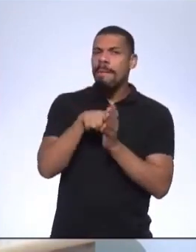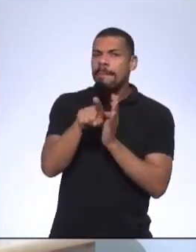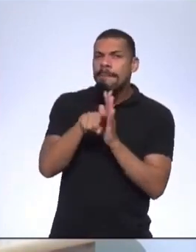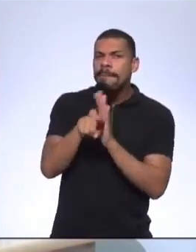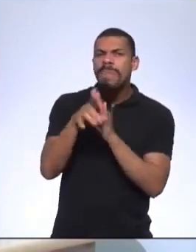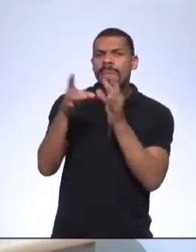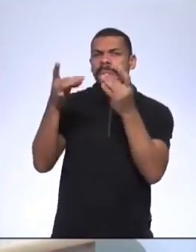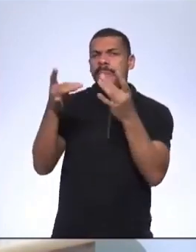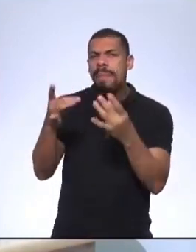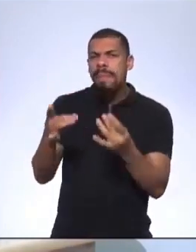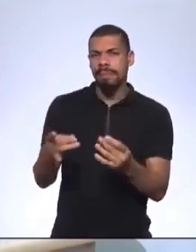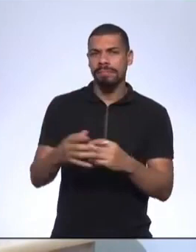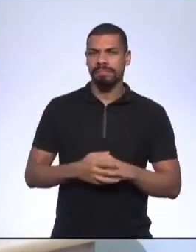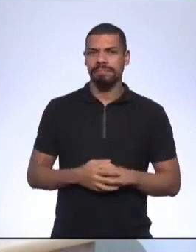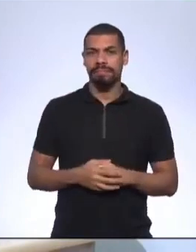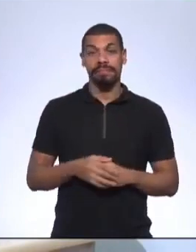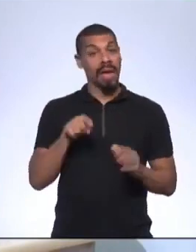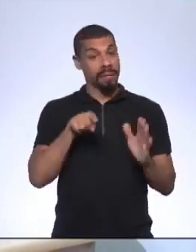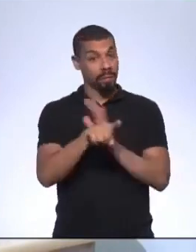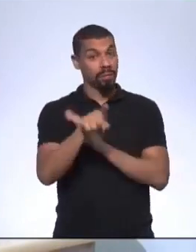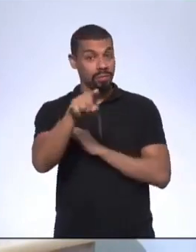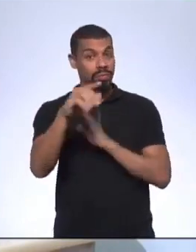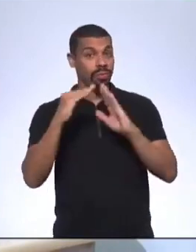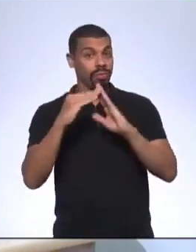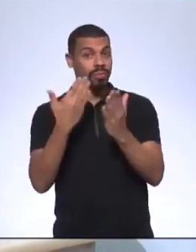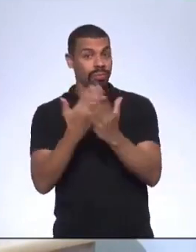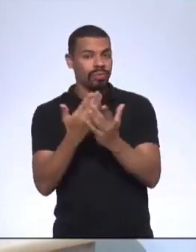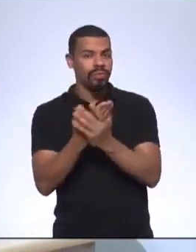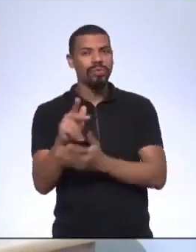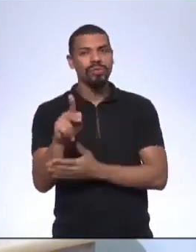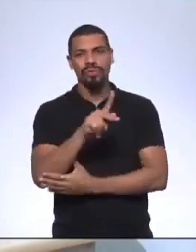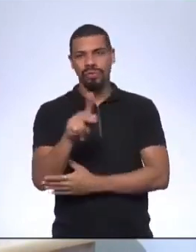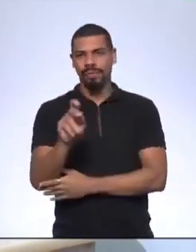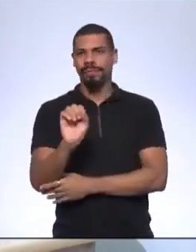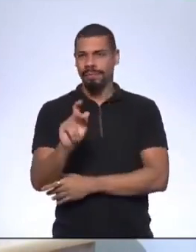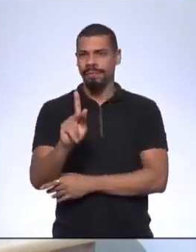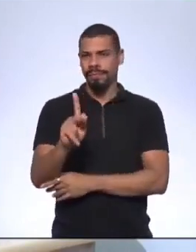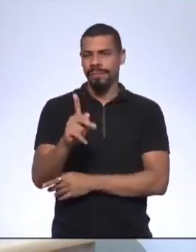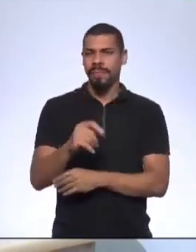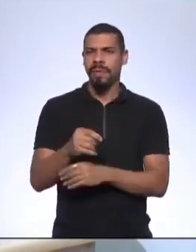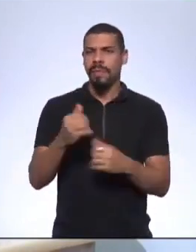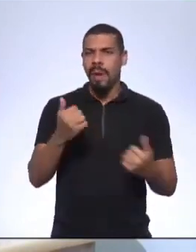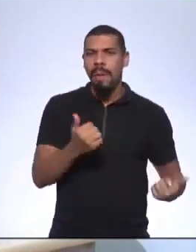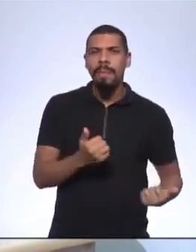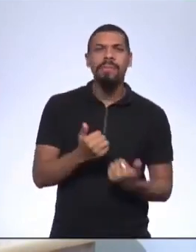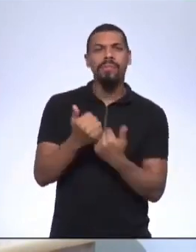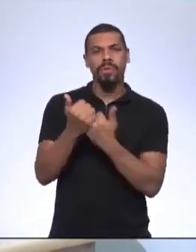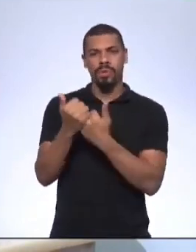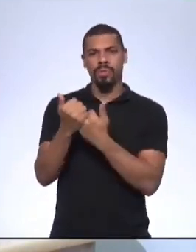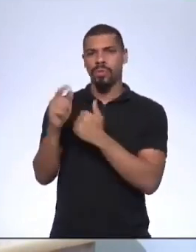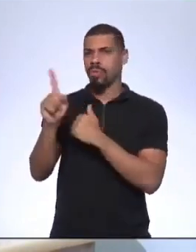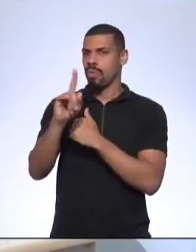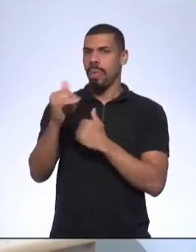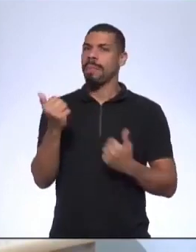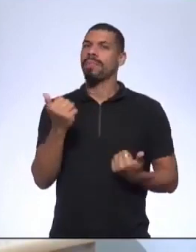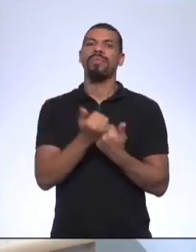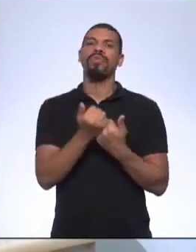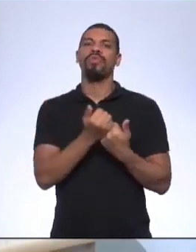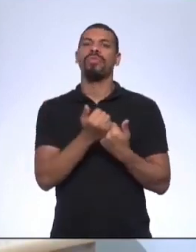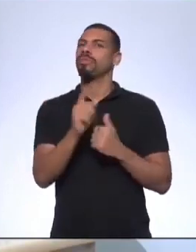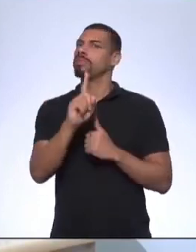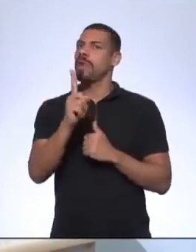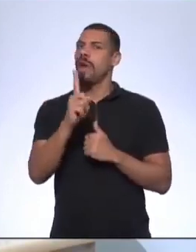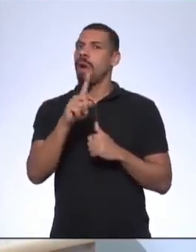pouquinho mais, aí entre o seu professor, a gente está aqui com um canal de apoio, não é para substituir o professor, você sabe